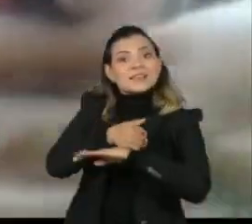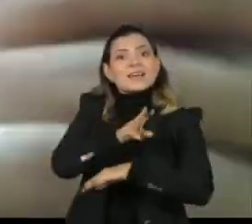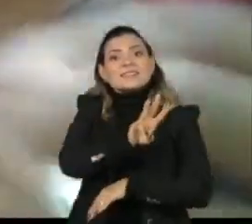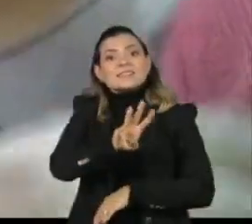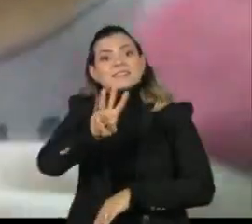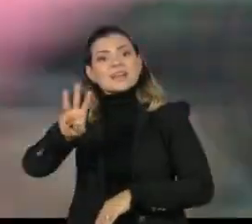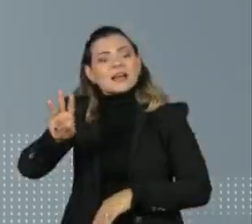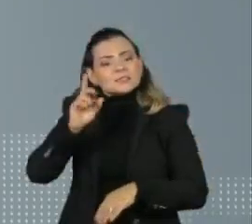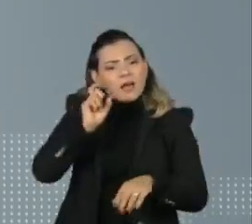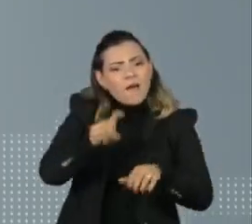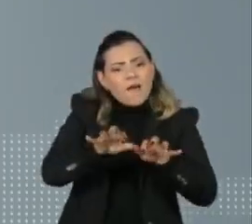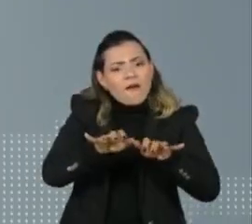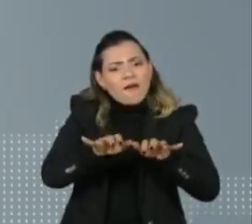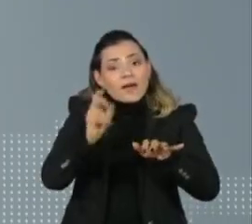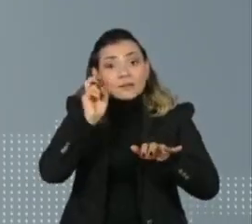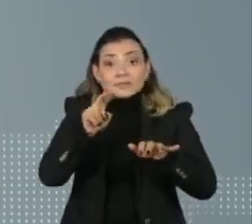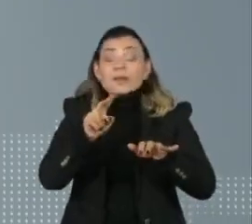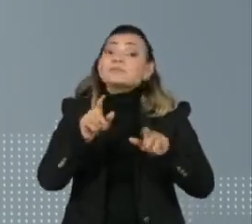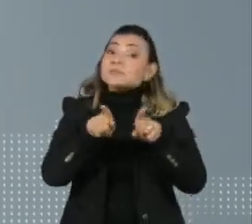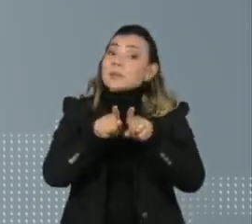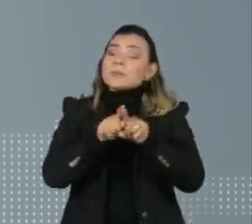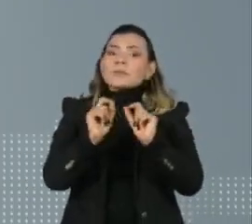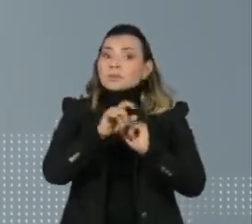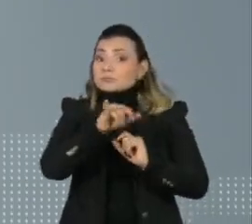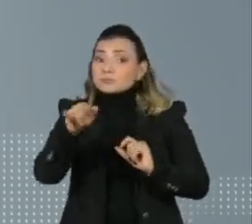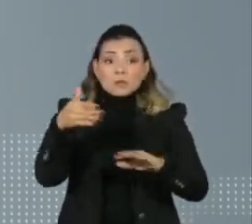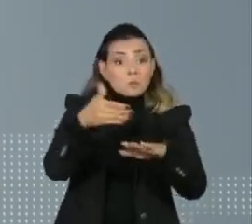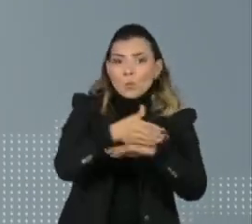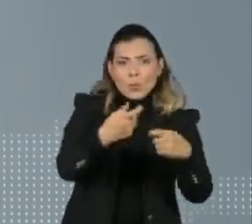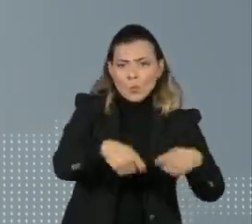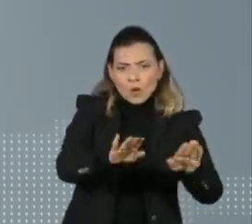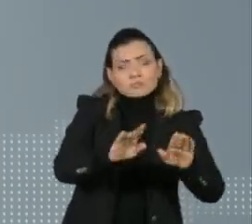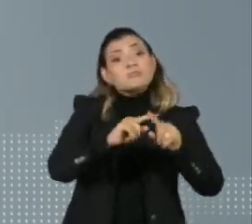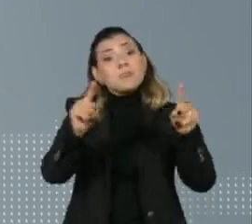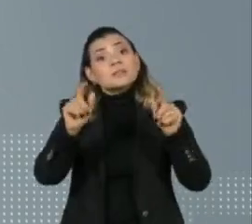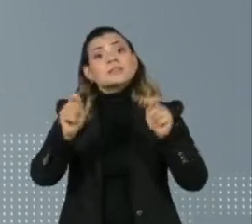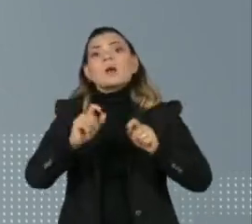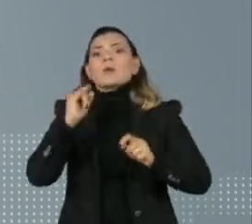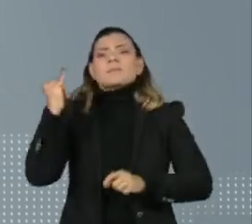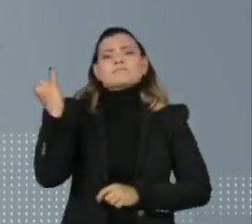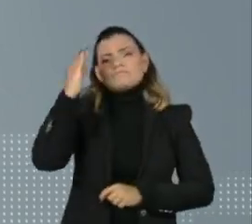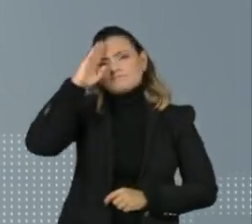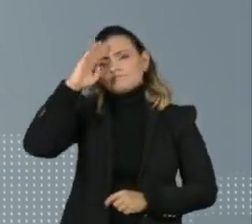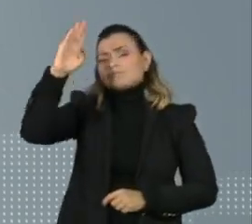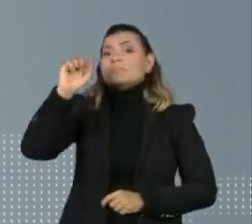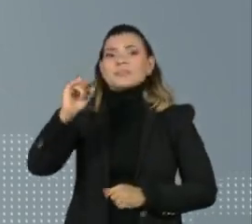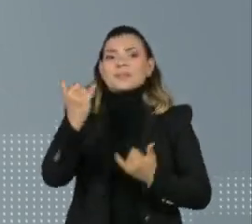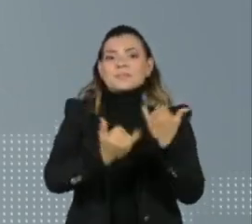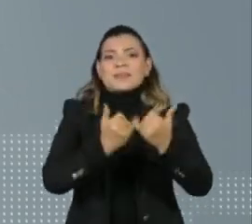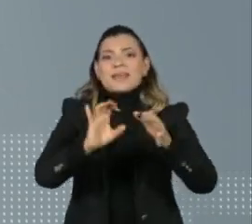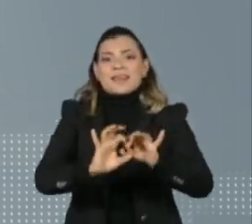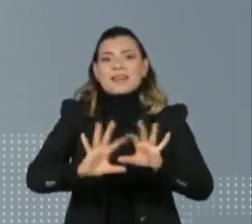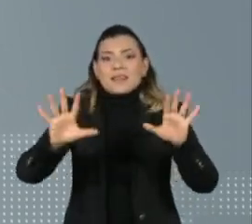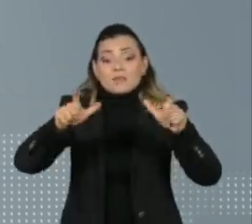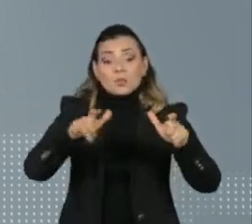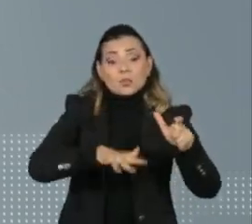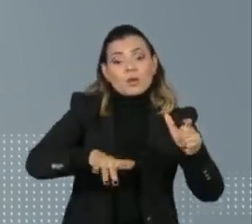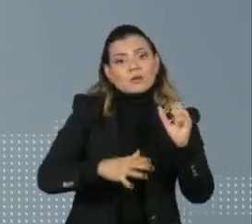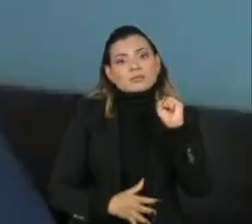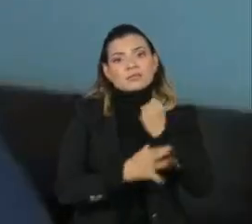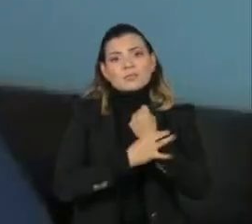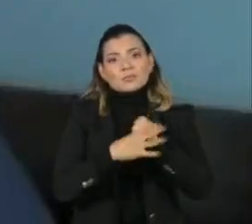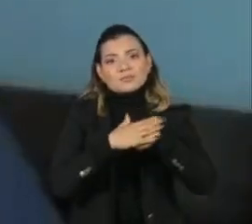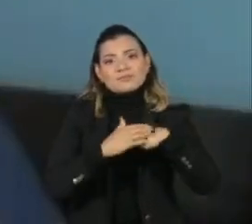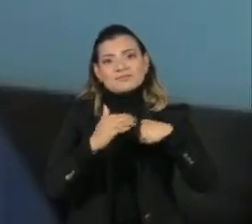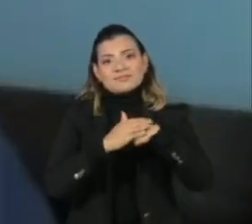da Aliança pela infância comparecendo ou não as atividades o importante é nutrir o livre brincar em um espaço seguro e